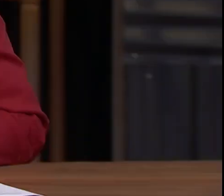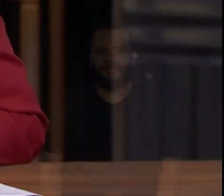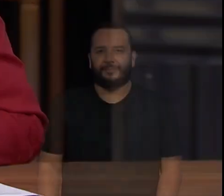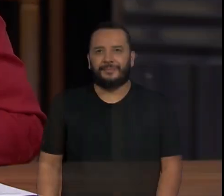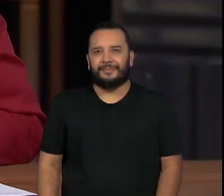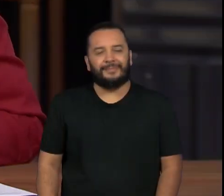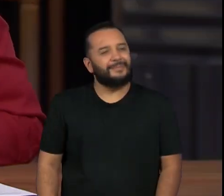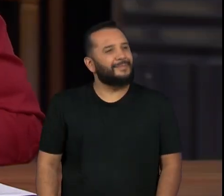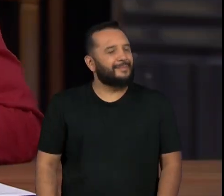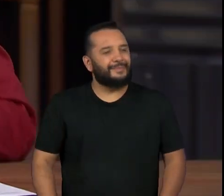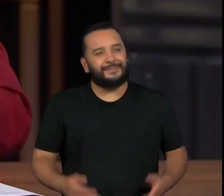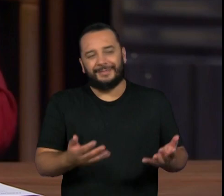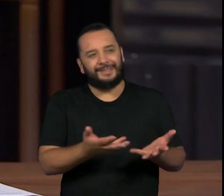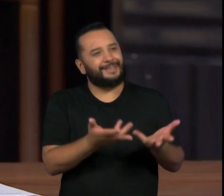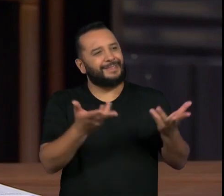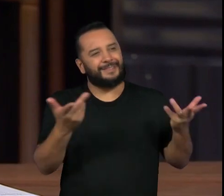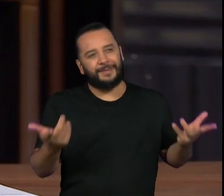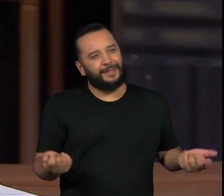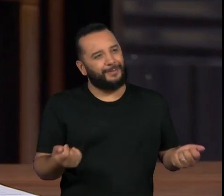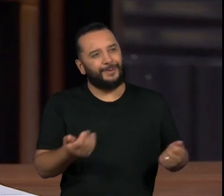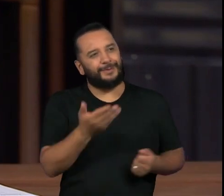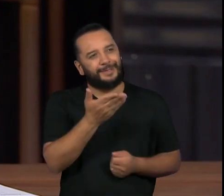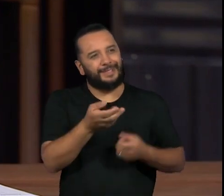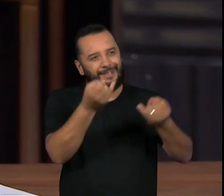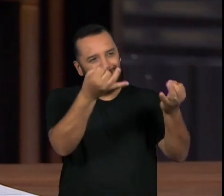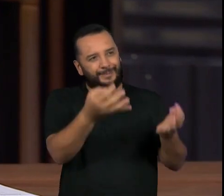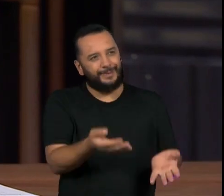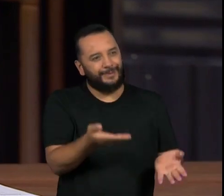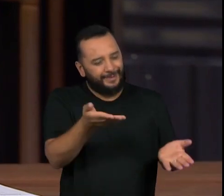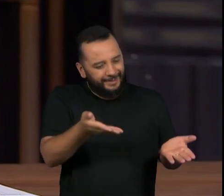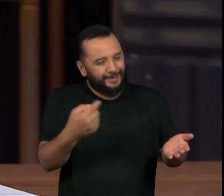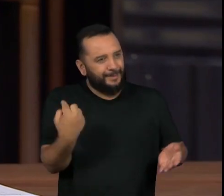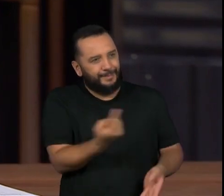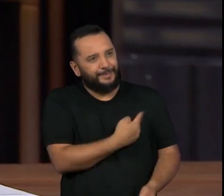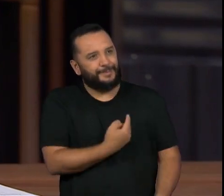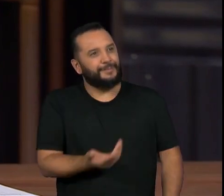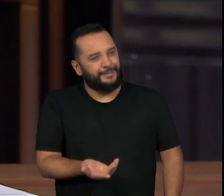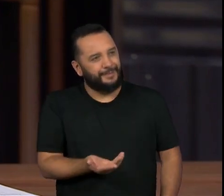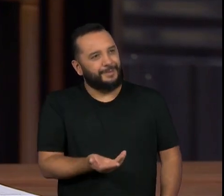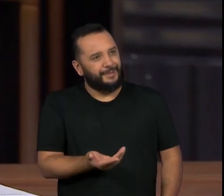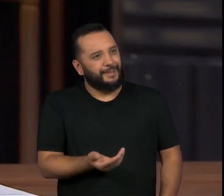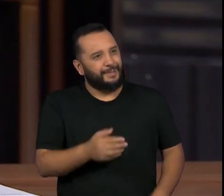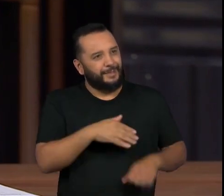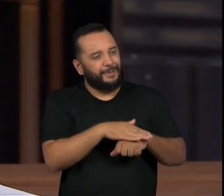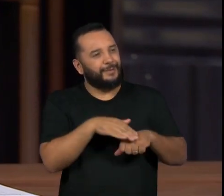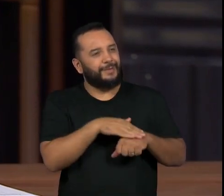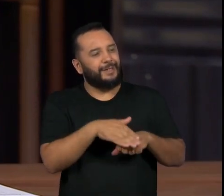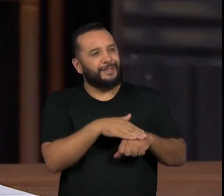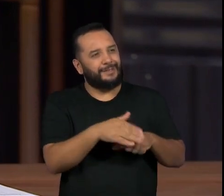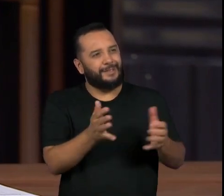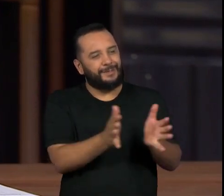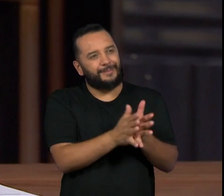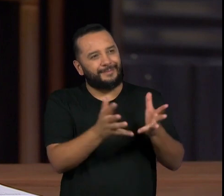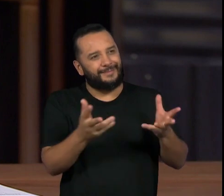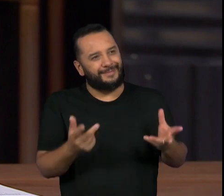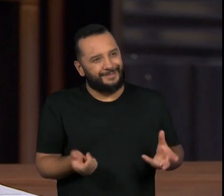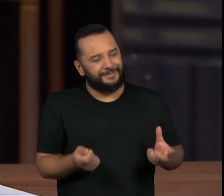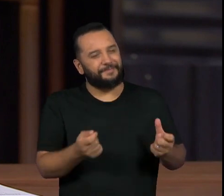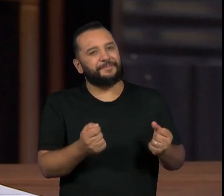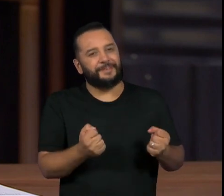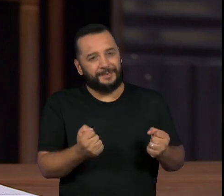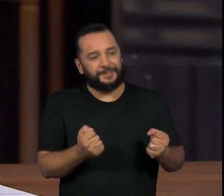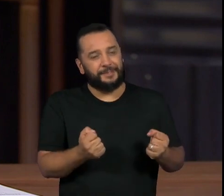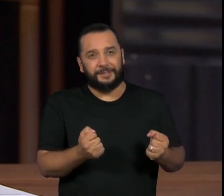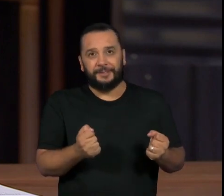Que coisa incrível, garota, que você traz aqui pra gente nessa conversa. Que maravilha.